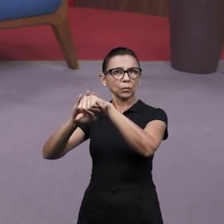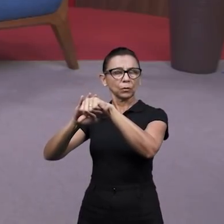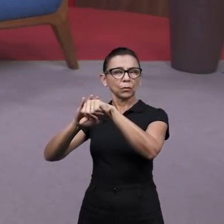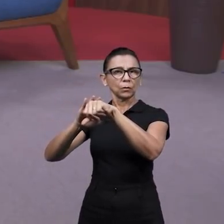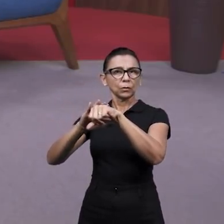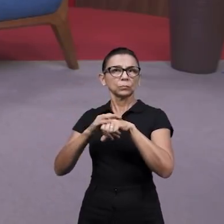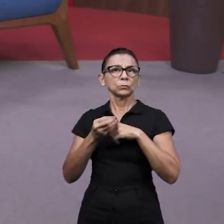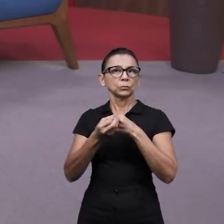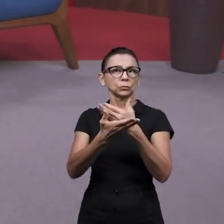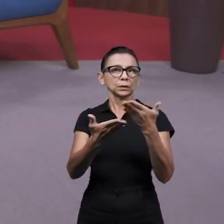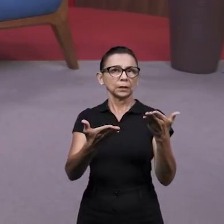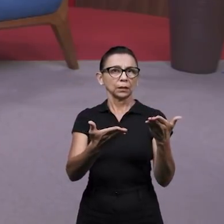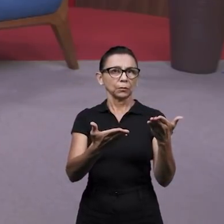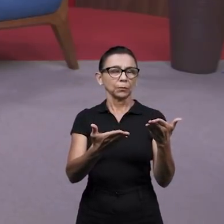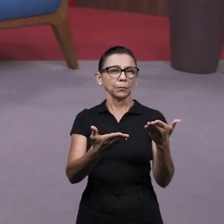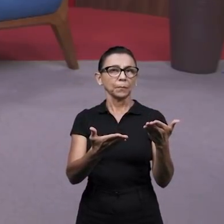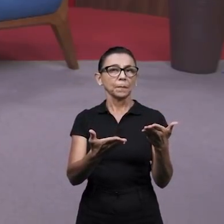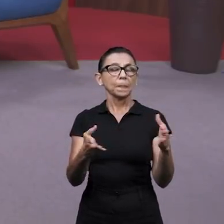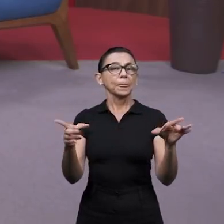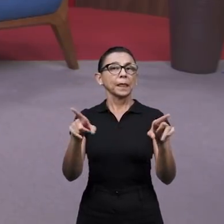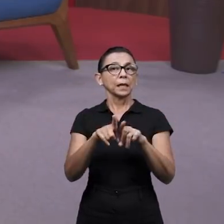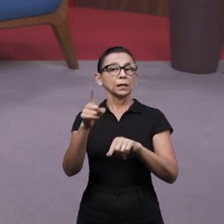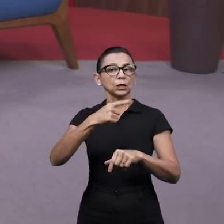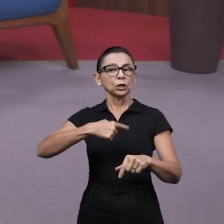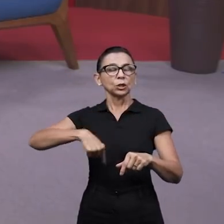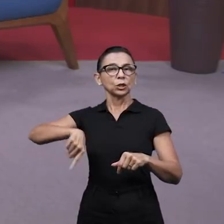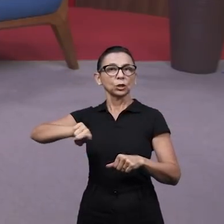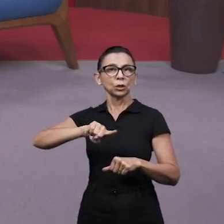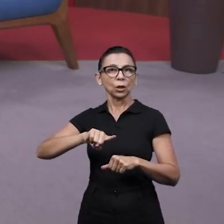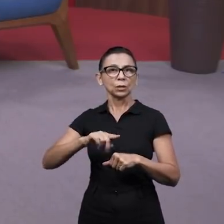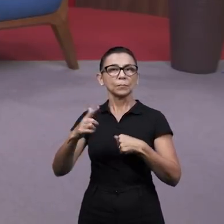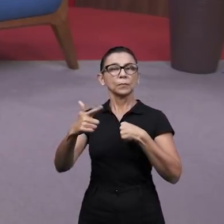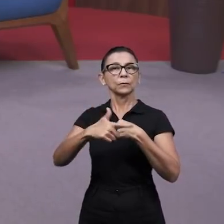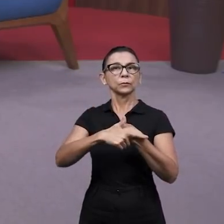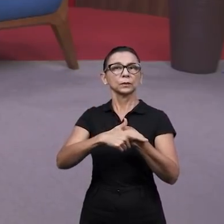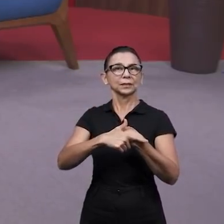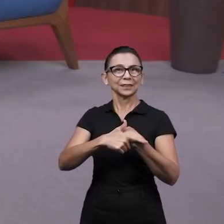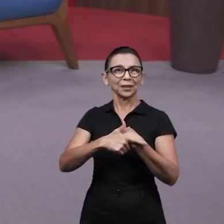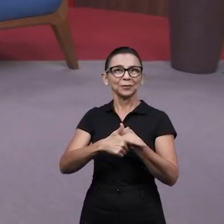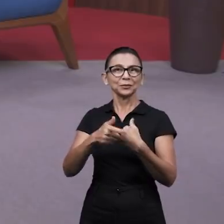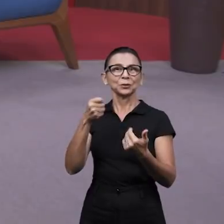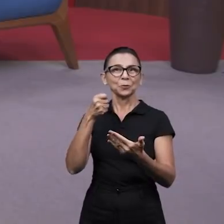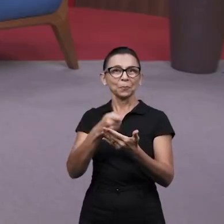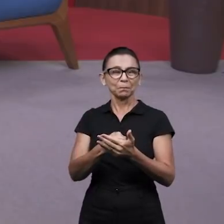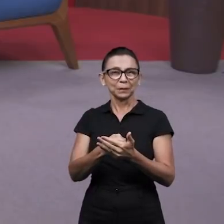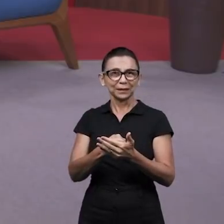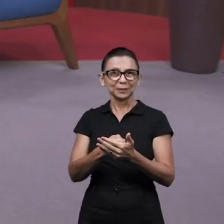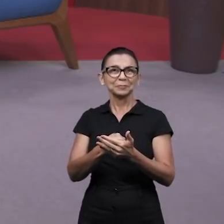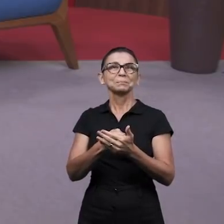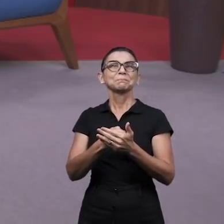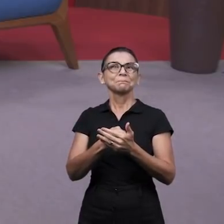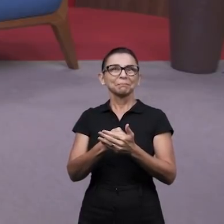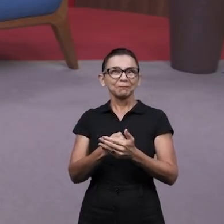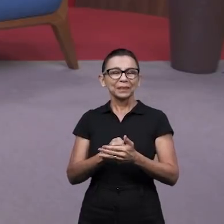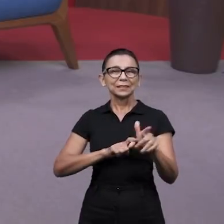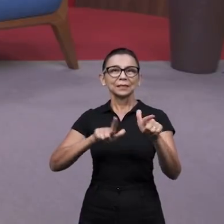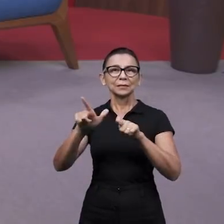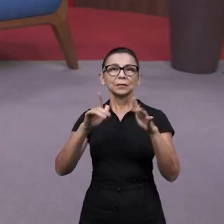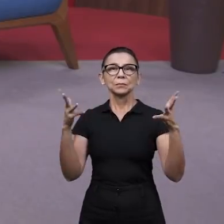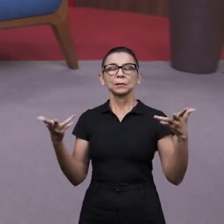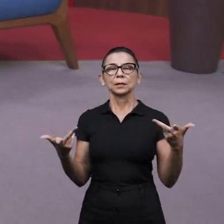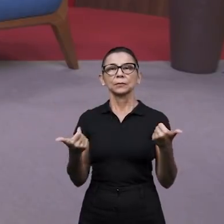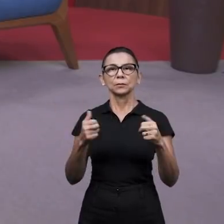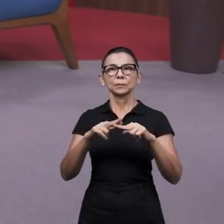termos a condição de executar essa missão maravilhosa é a ação do Espírito Santo em nossas